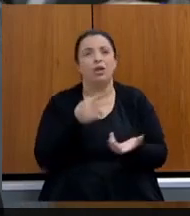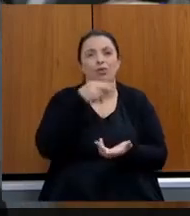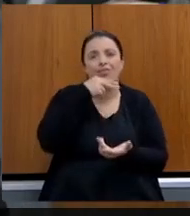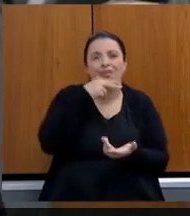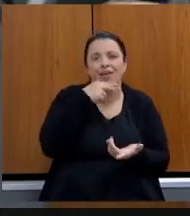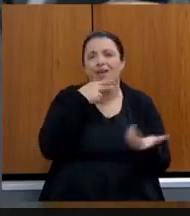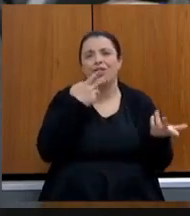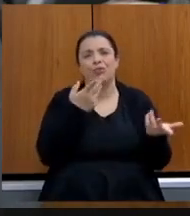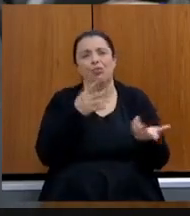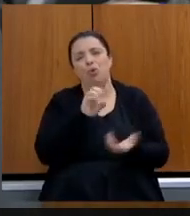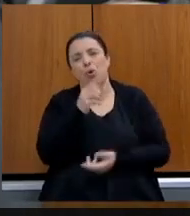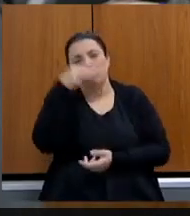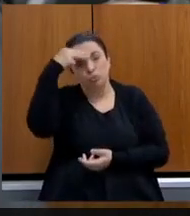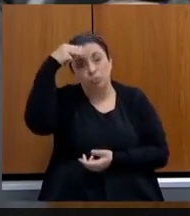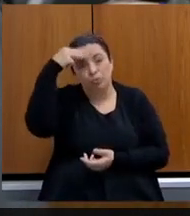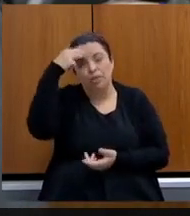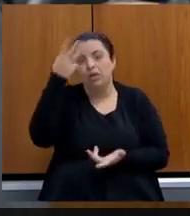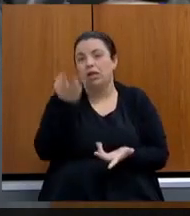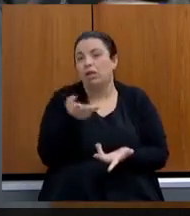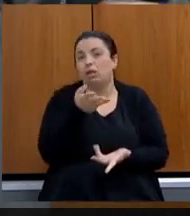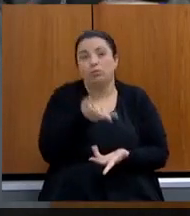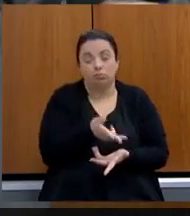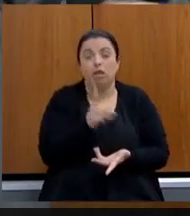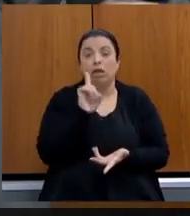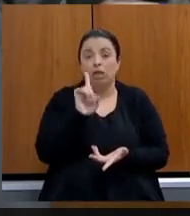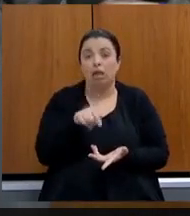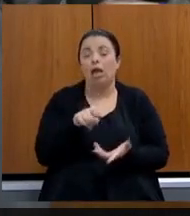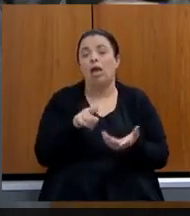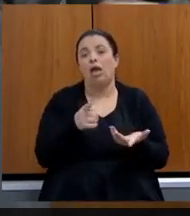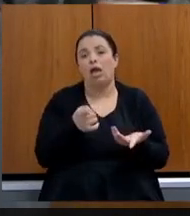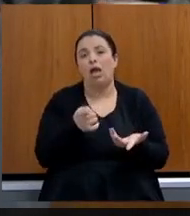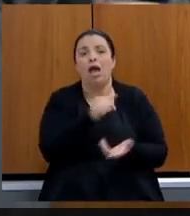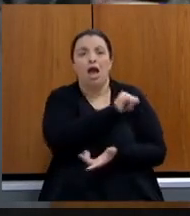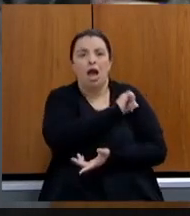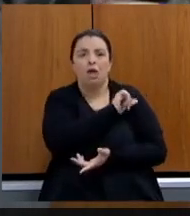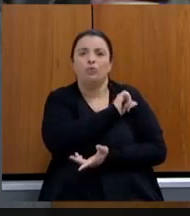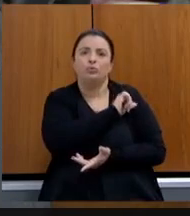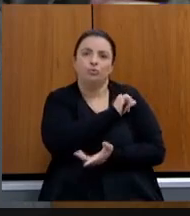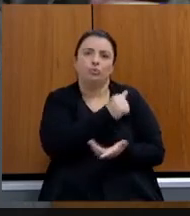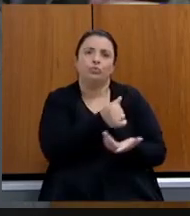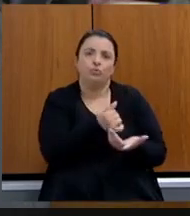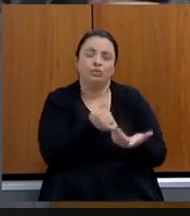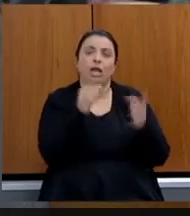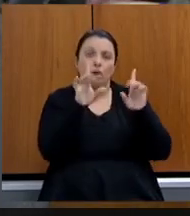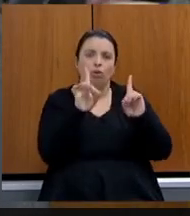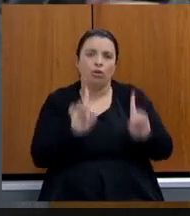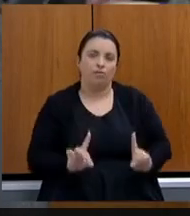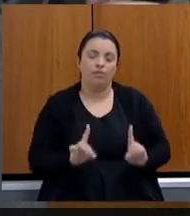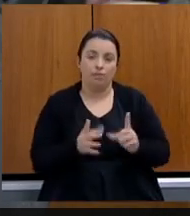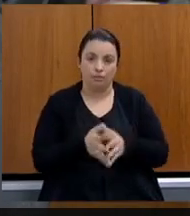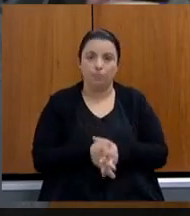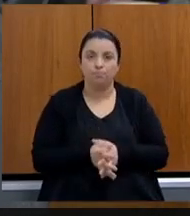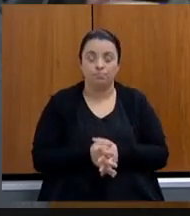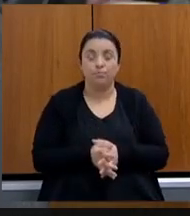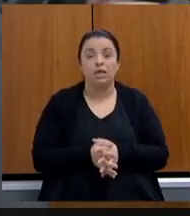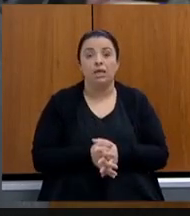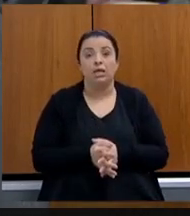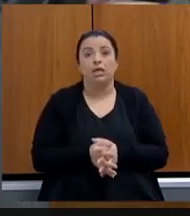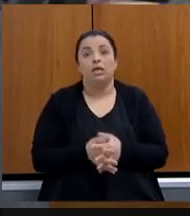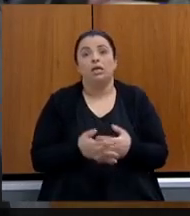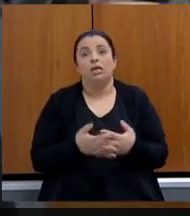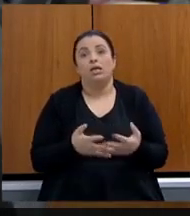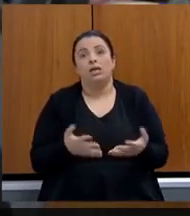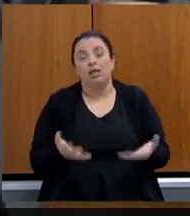um sobrinho é dentro desse grupo dos alunos é com deficiência então